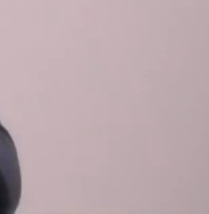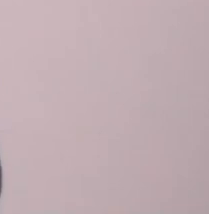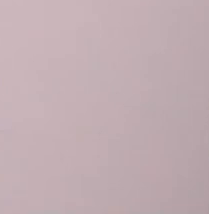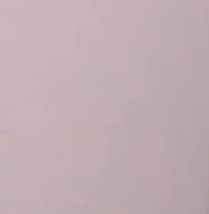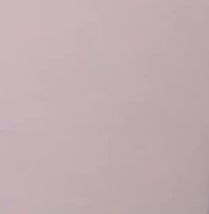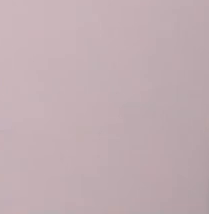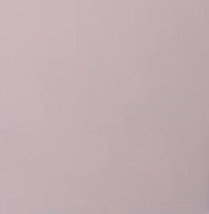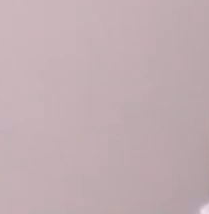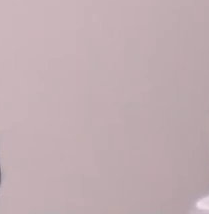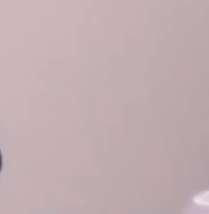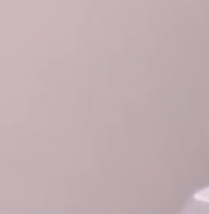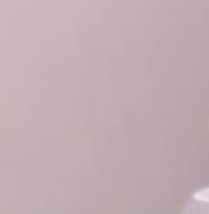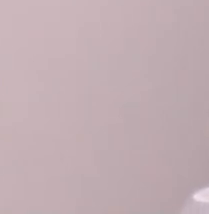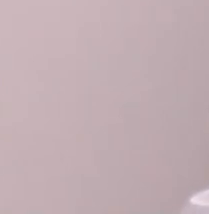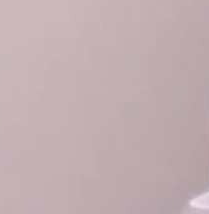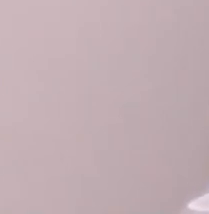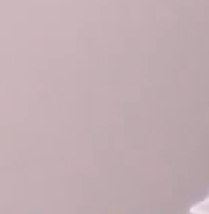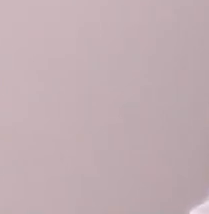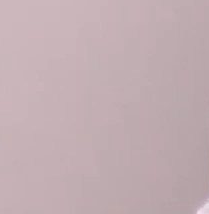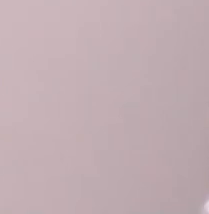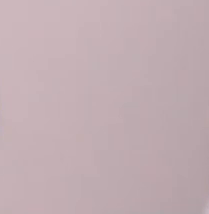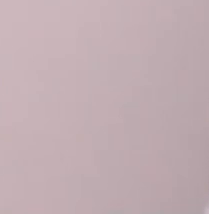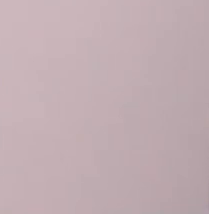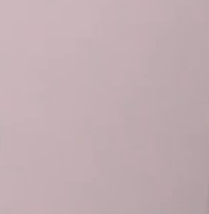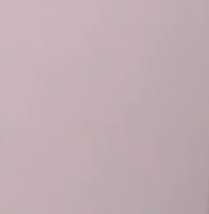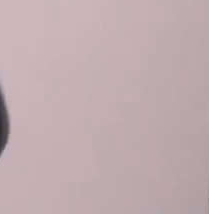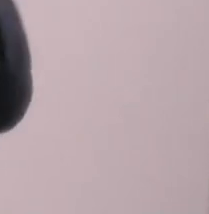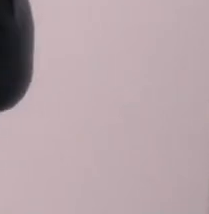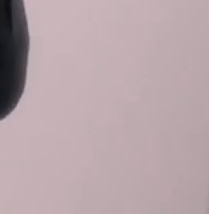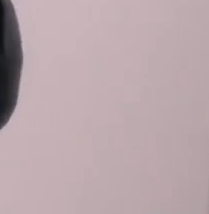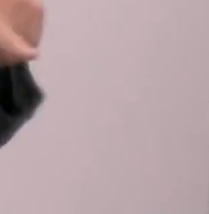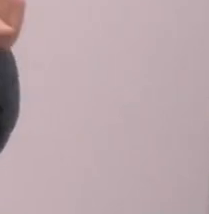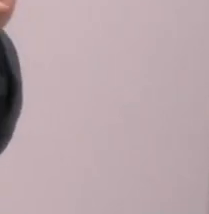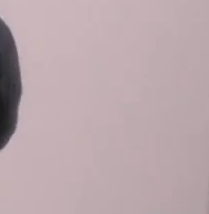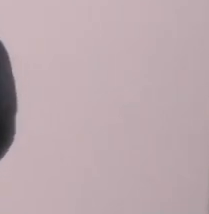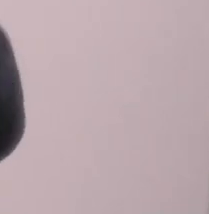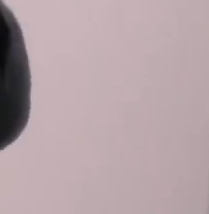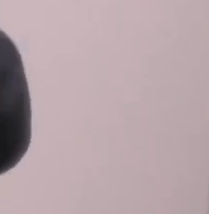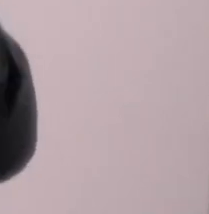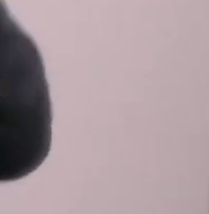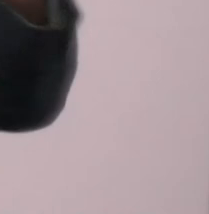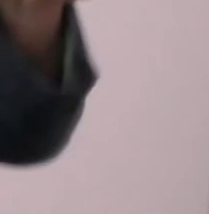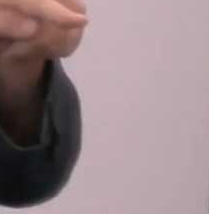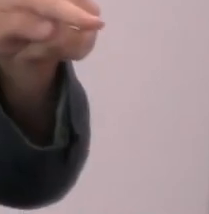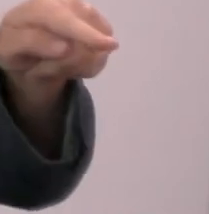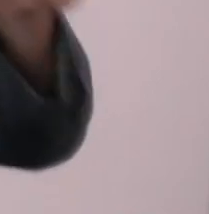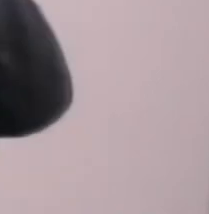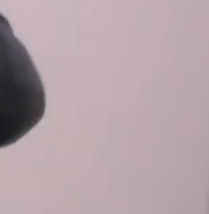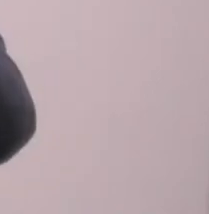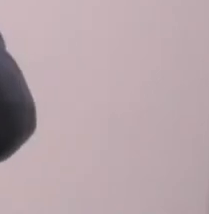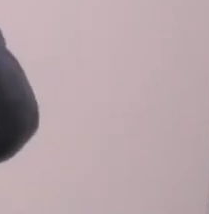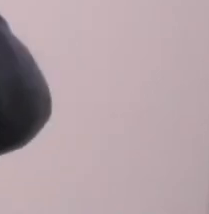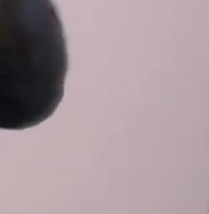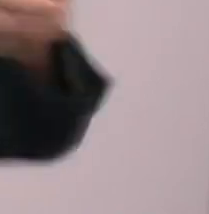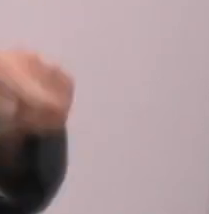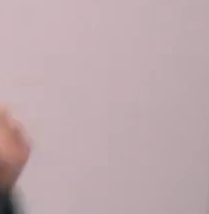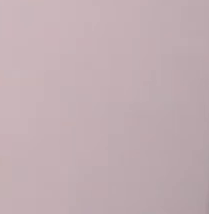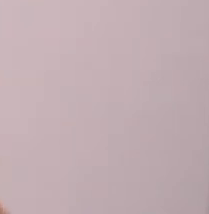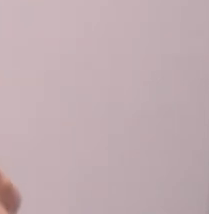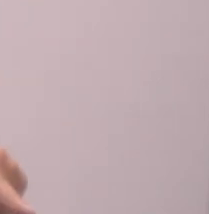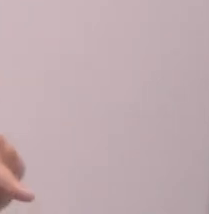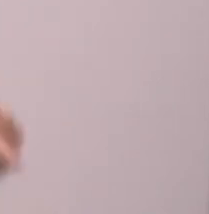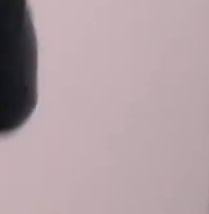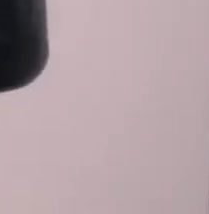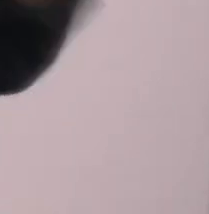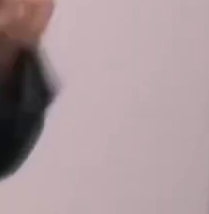comunidade, um projeto de extensão, ele não pode. O professor quer desenvolver uma pesquisa que não tem edital aberto da CNPq, da